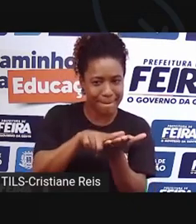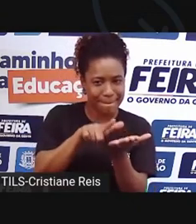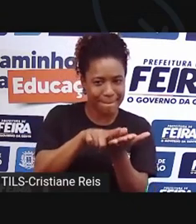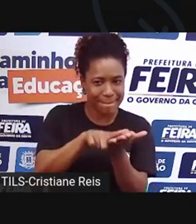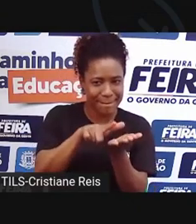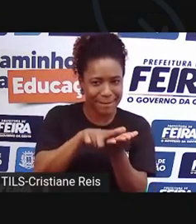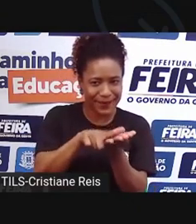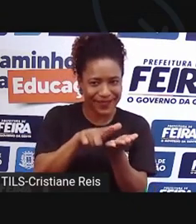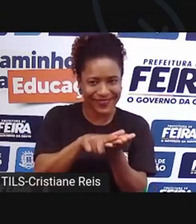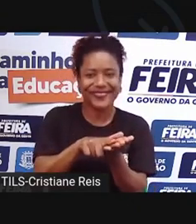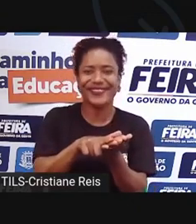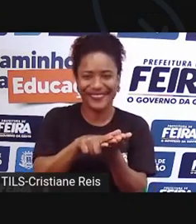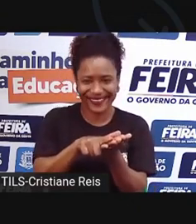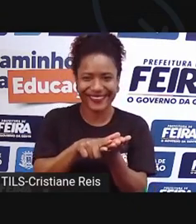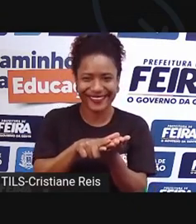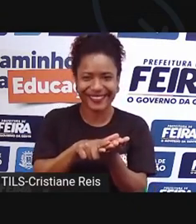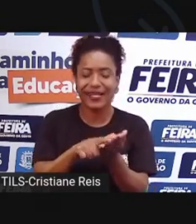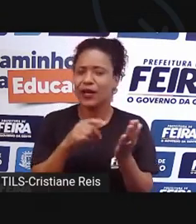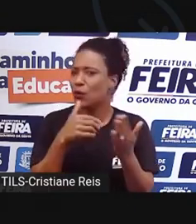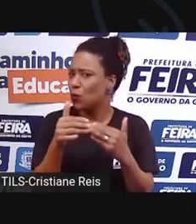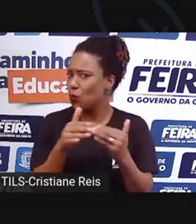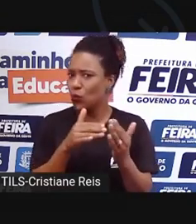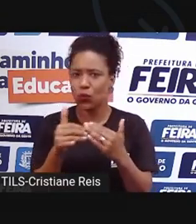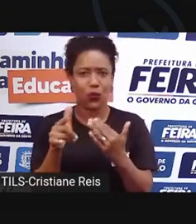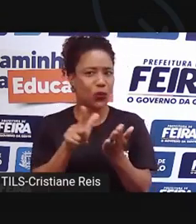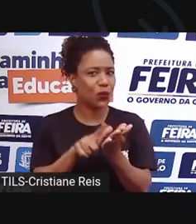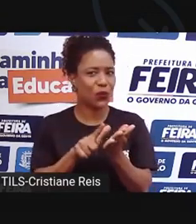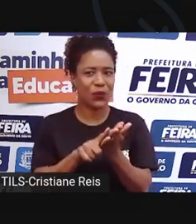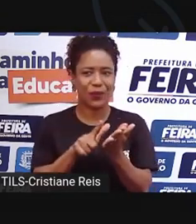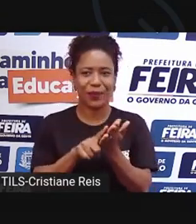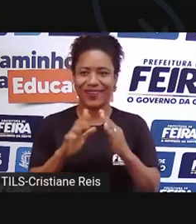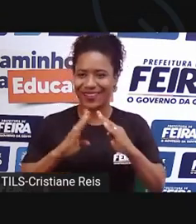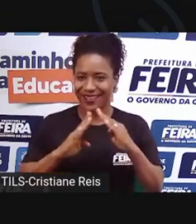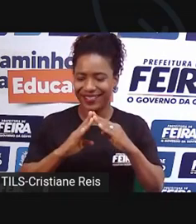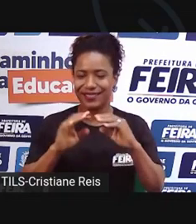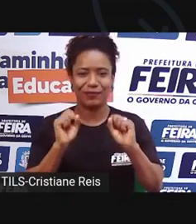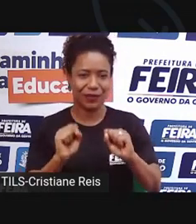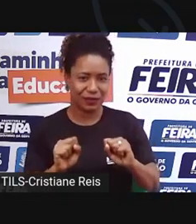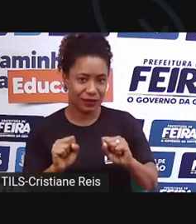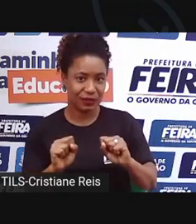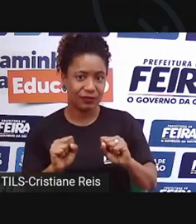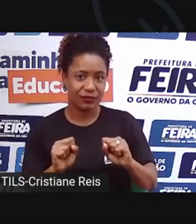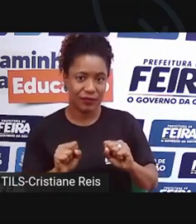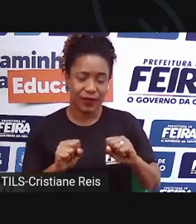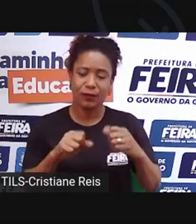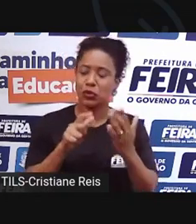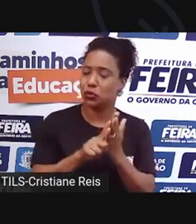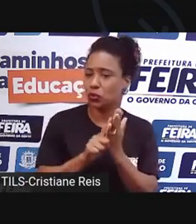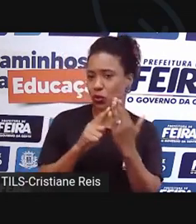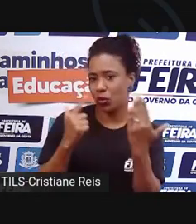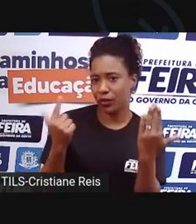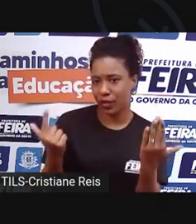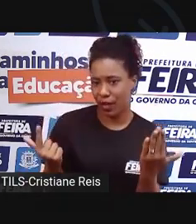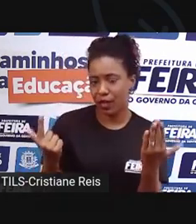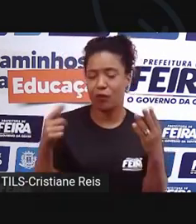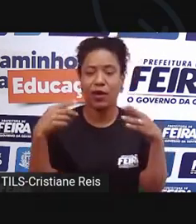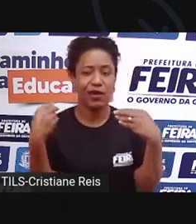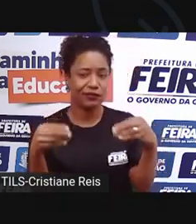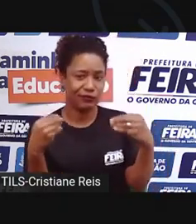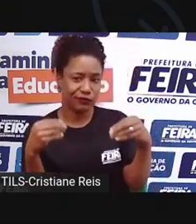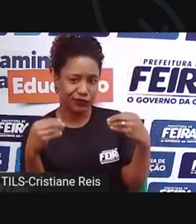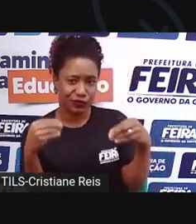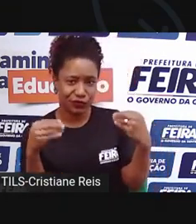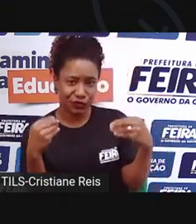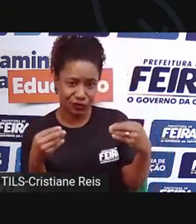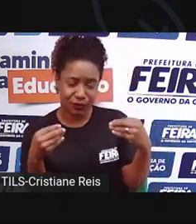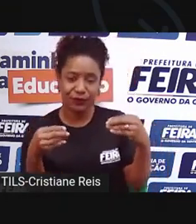meninada. Pode ser qualquer papel que vocês tenham em casa. Pode ser até um jornal, uma revista,